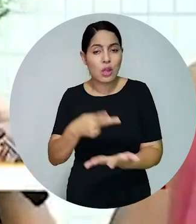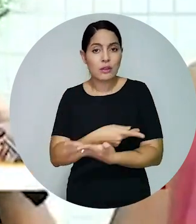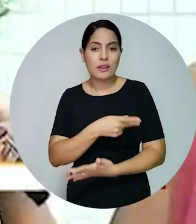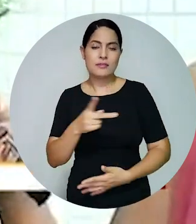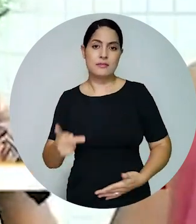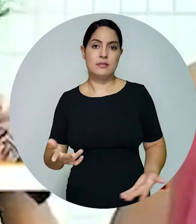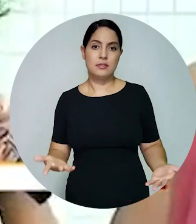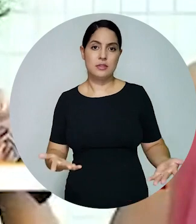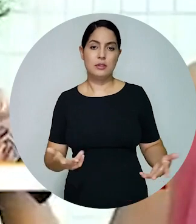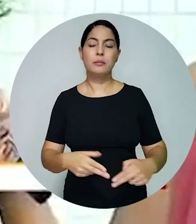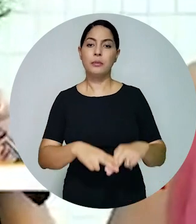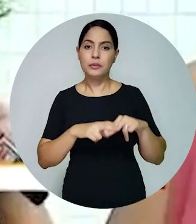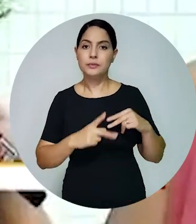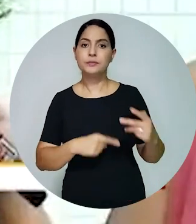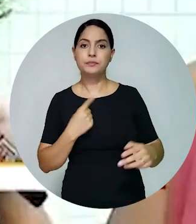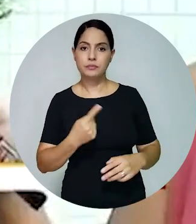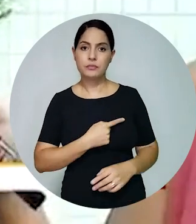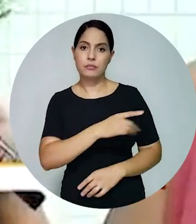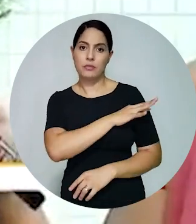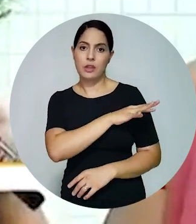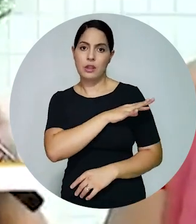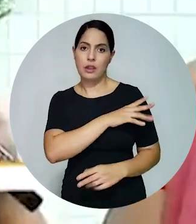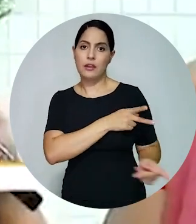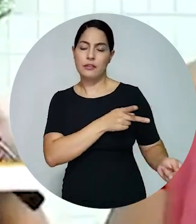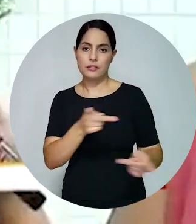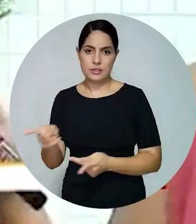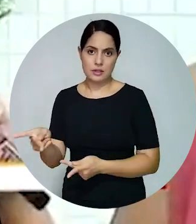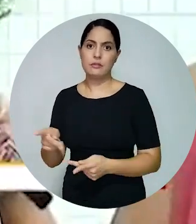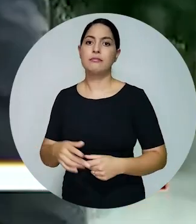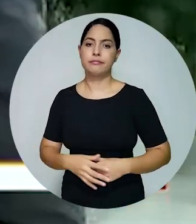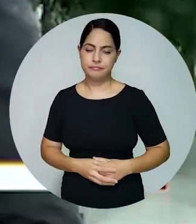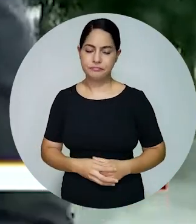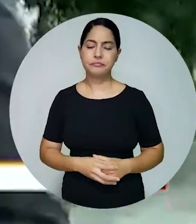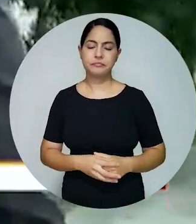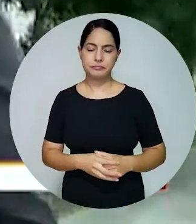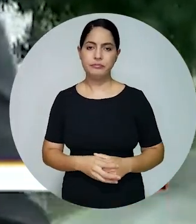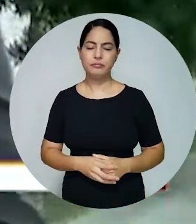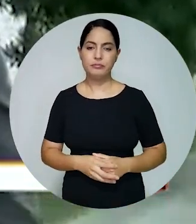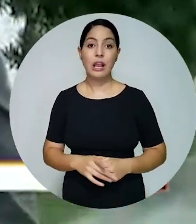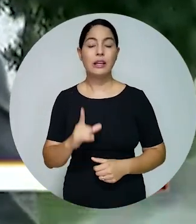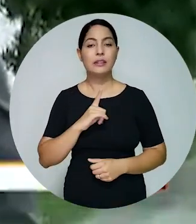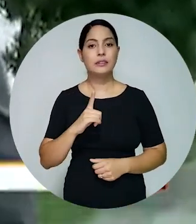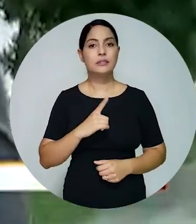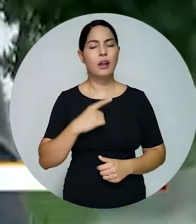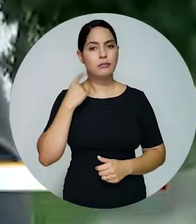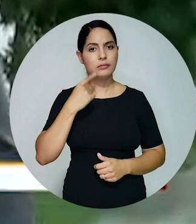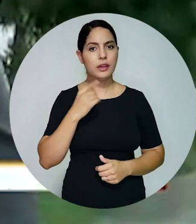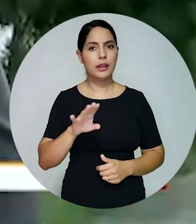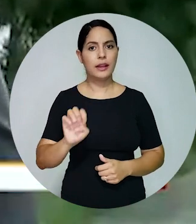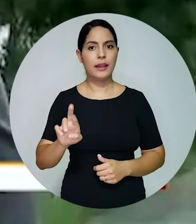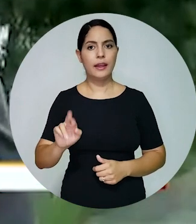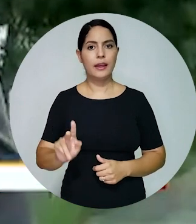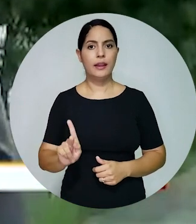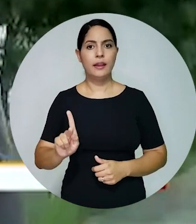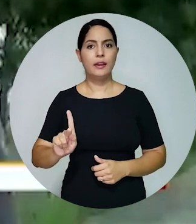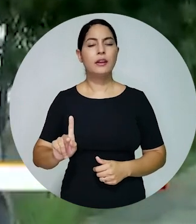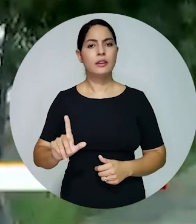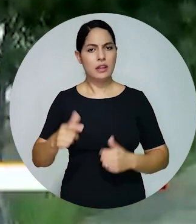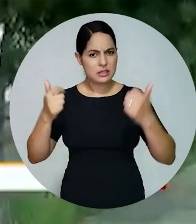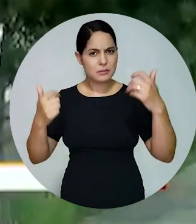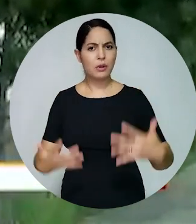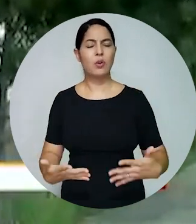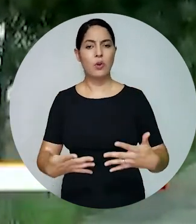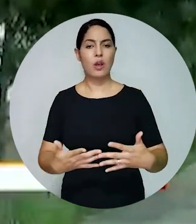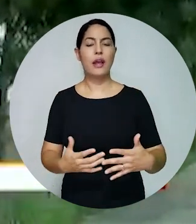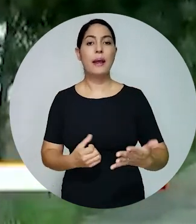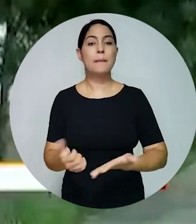acontecendo frequentemente, principalmente após a visita técnica da OAB. A preocupação da Ordem, como o doutor Eric muito bem colocou, é em relação